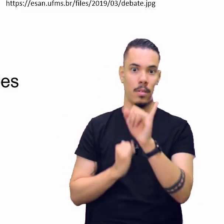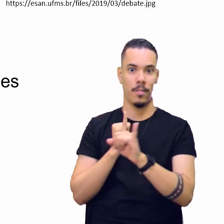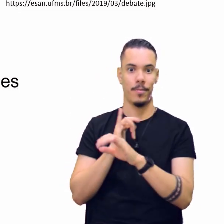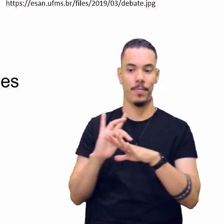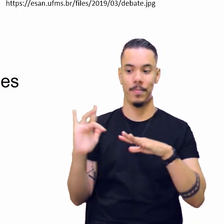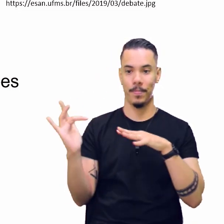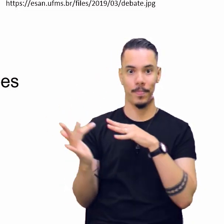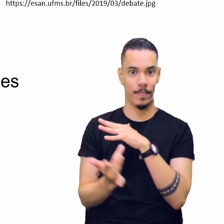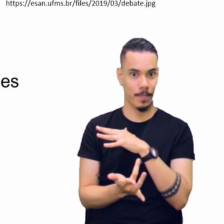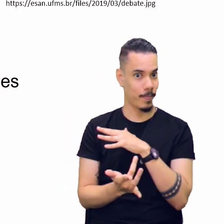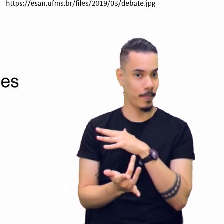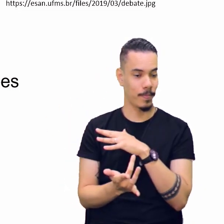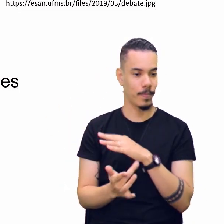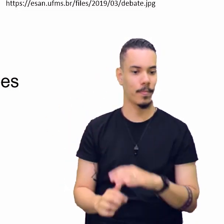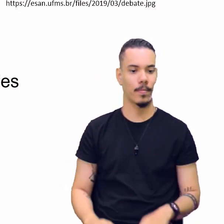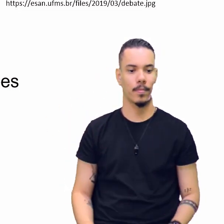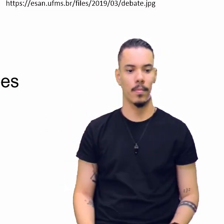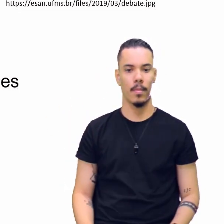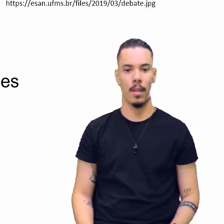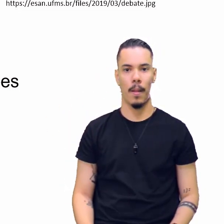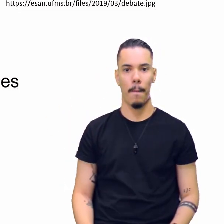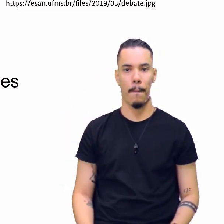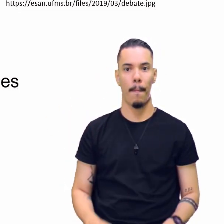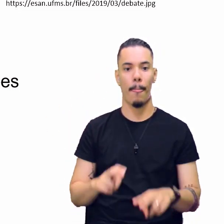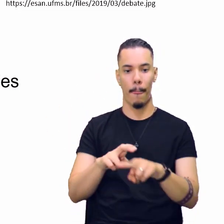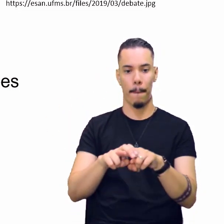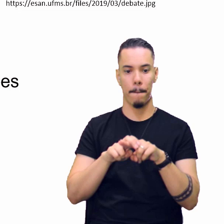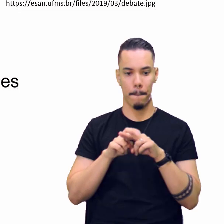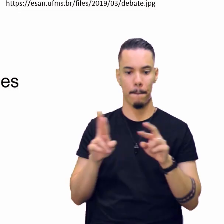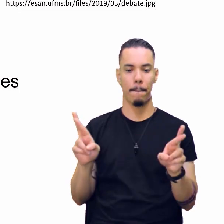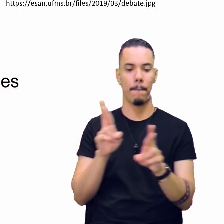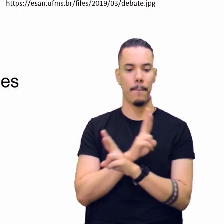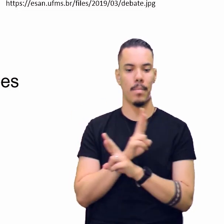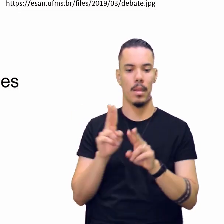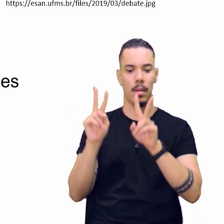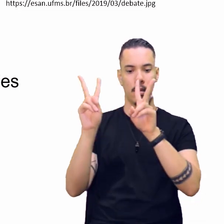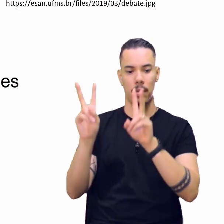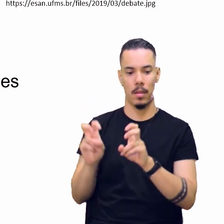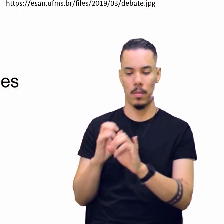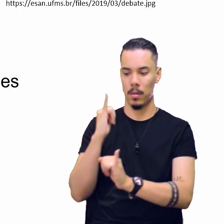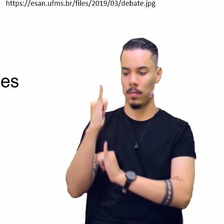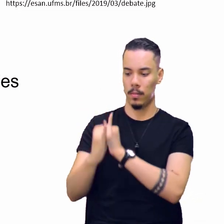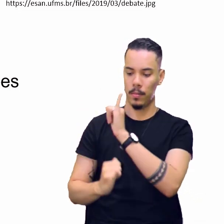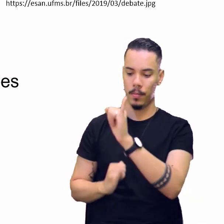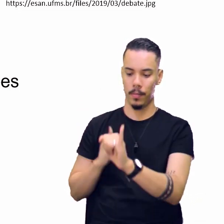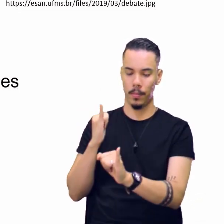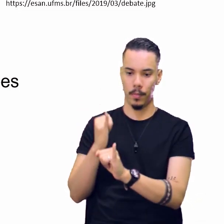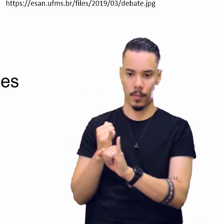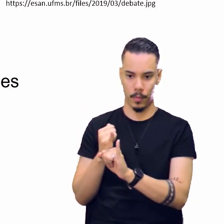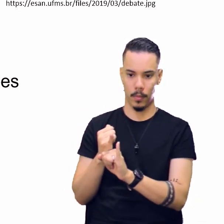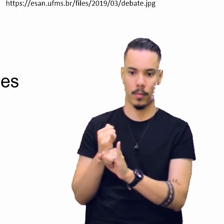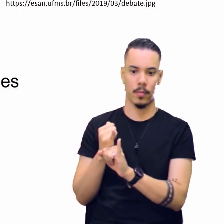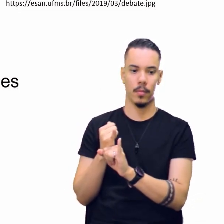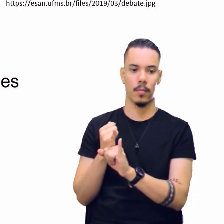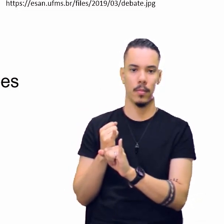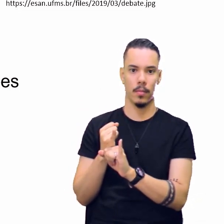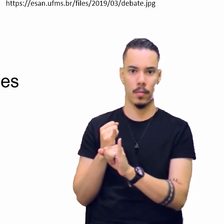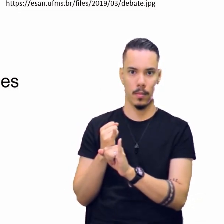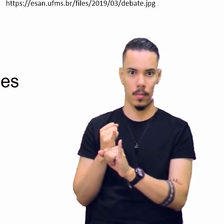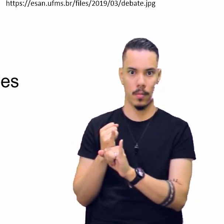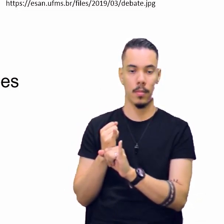sociais? Então, aqui, ó, está relacionado ao tema da internet, essa questão